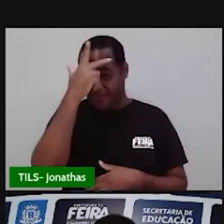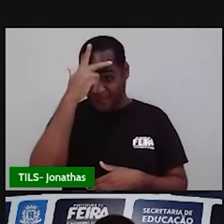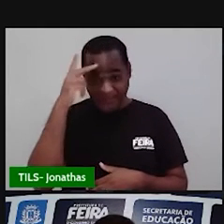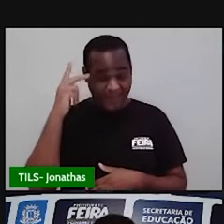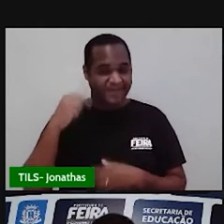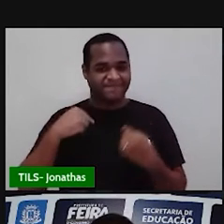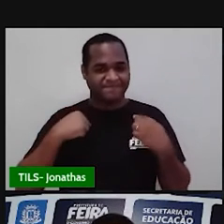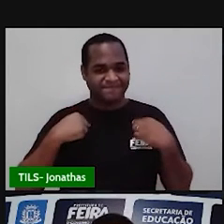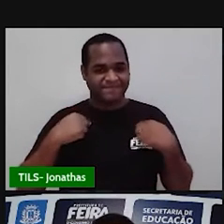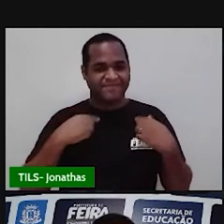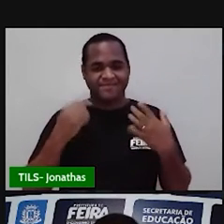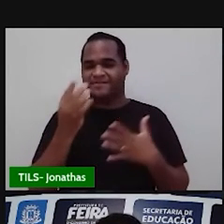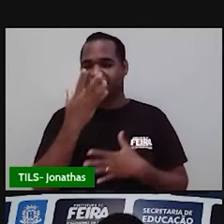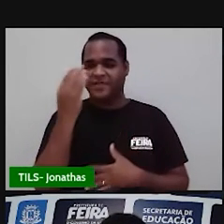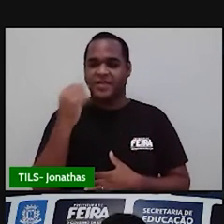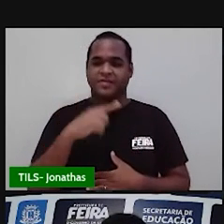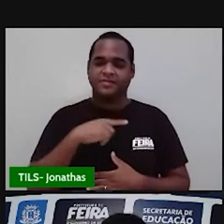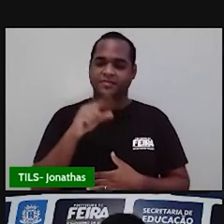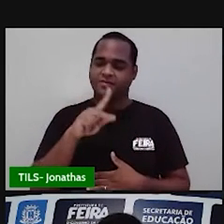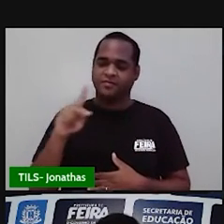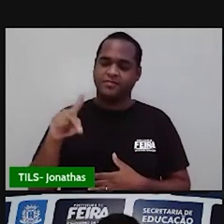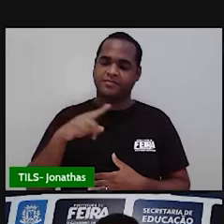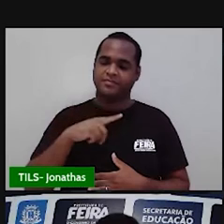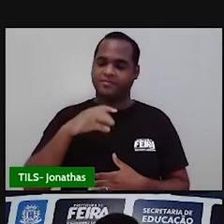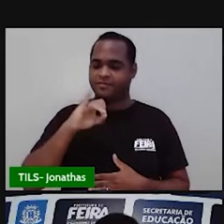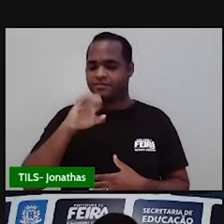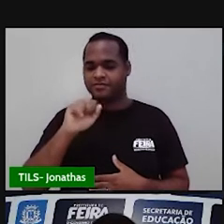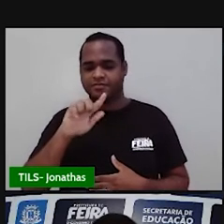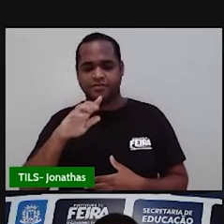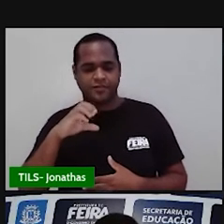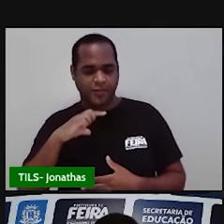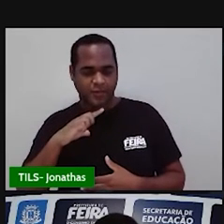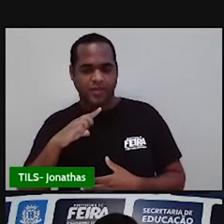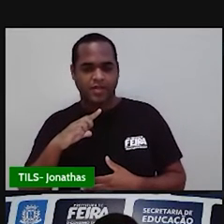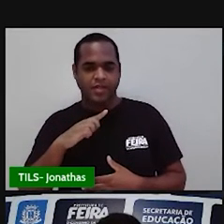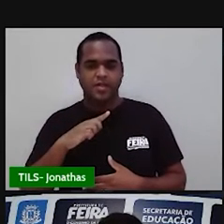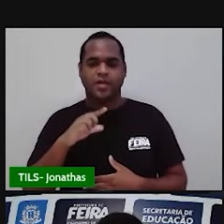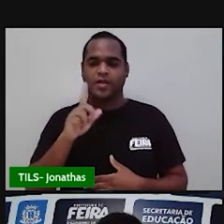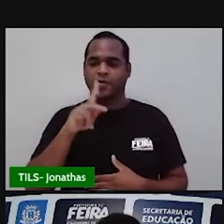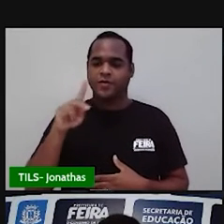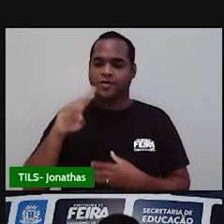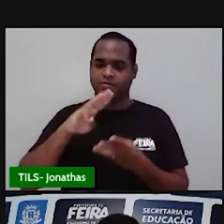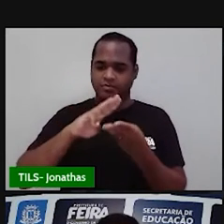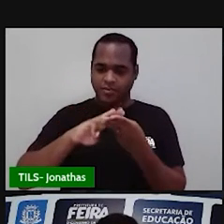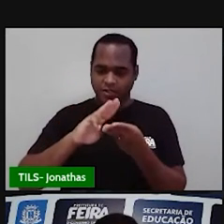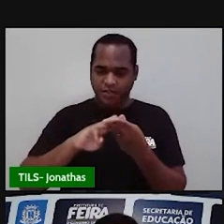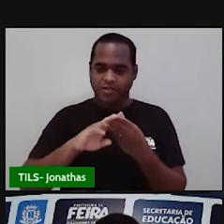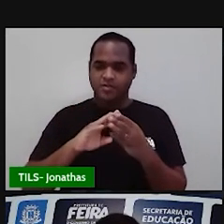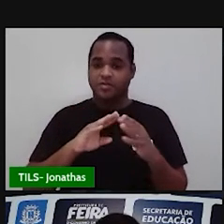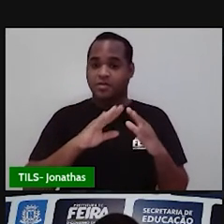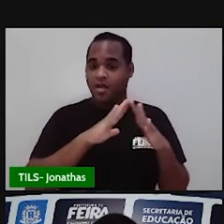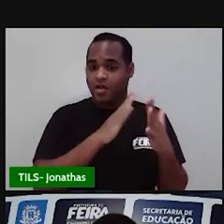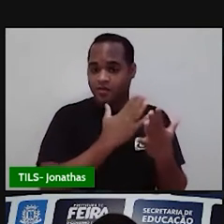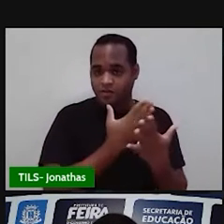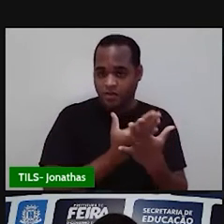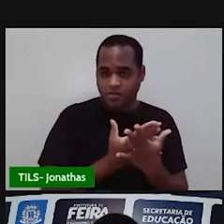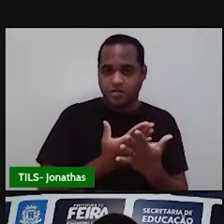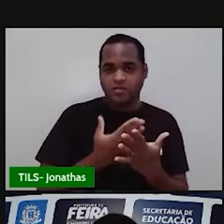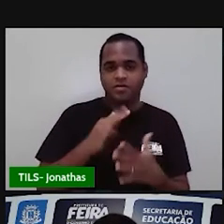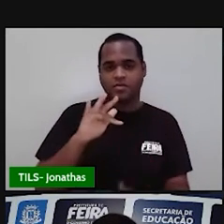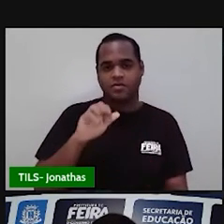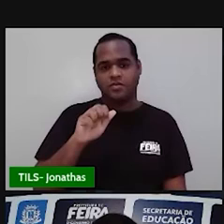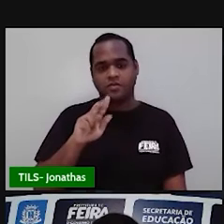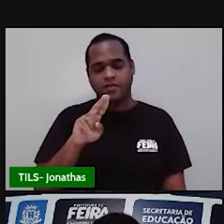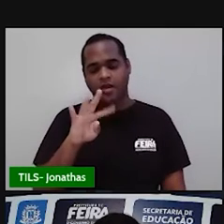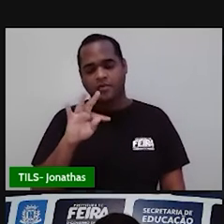aqui. Bom, eu sou o professor Iago Ramos, né? Sou professor de matemática lá da Escola Municipal